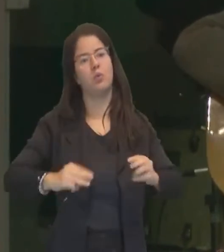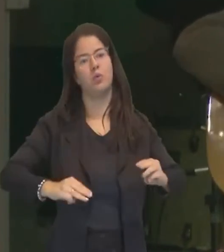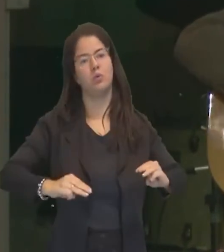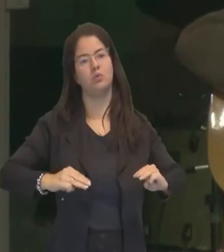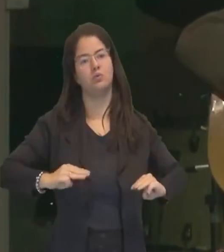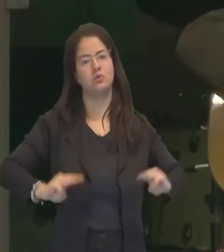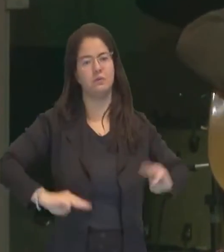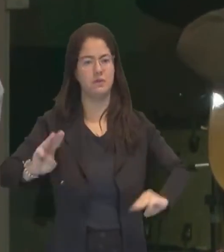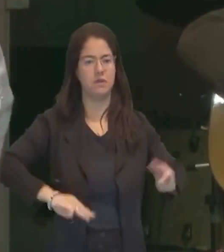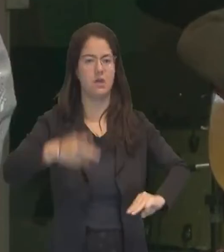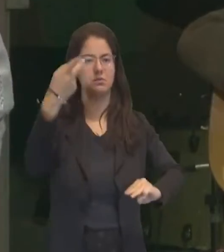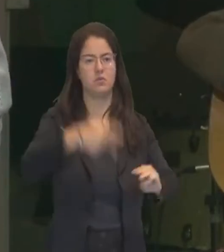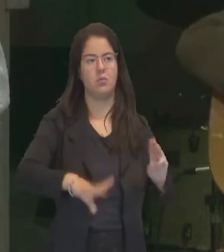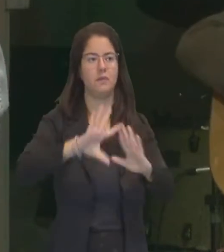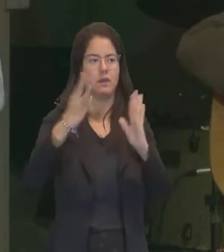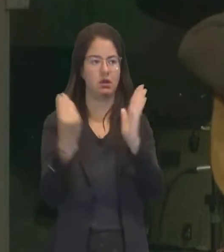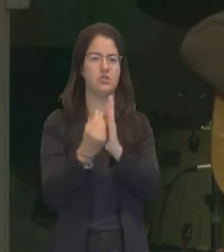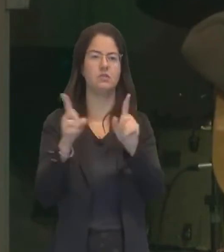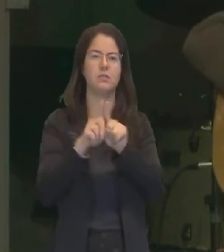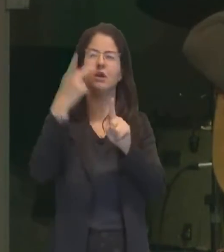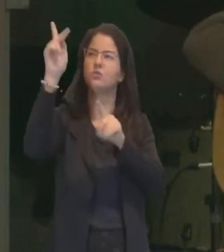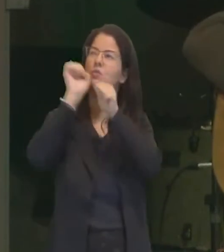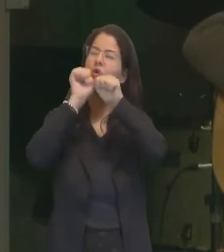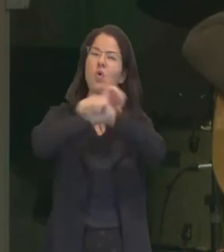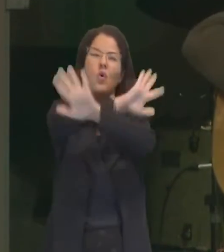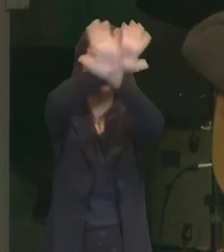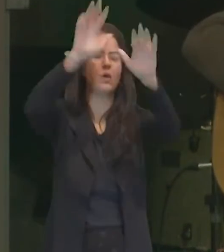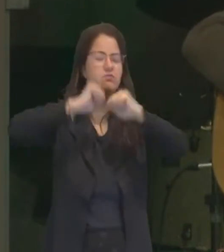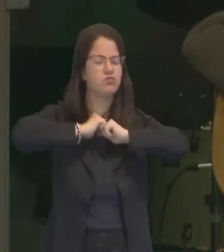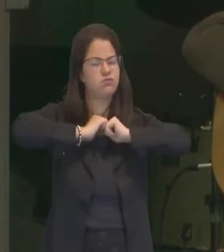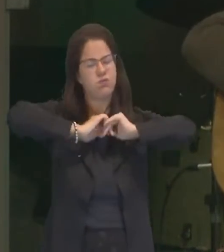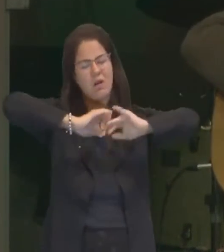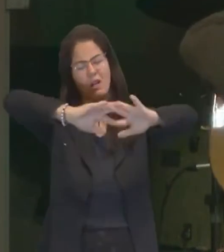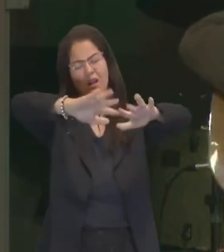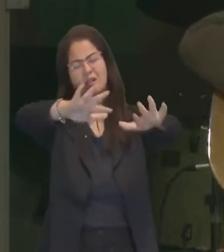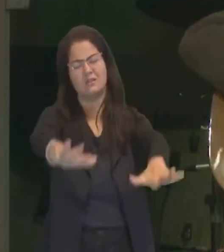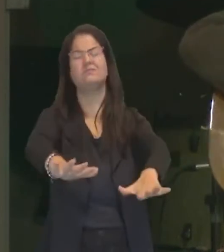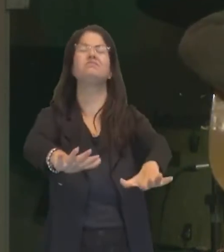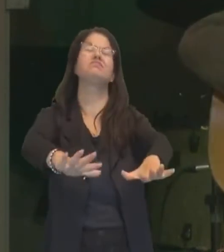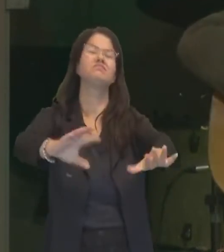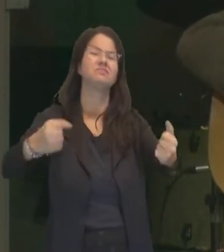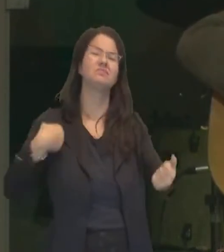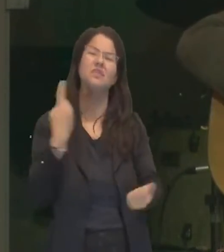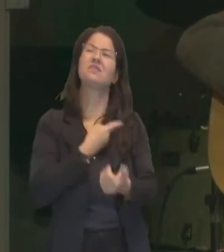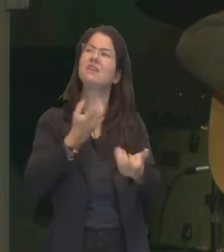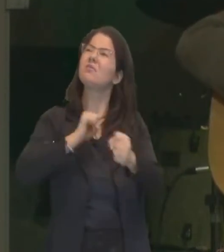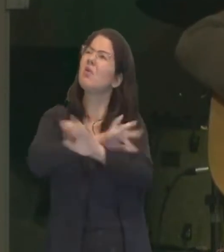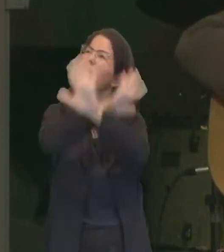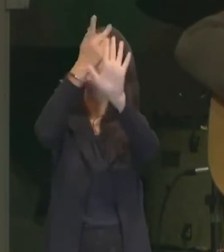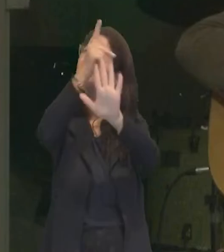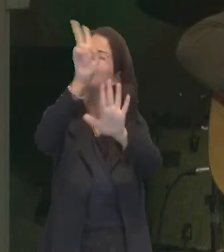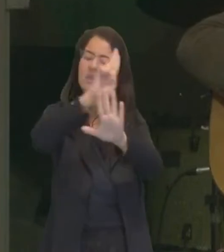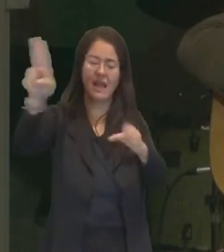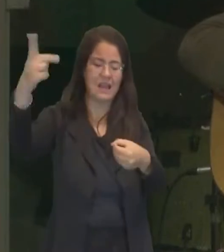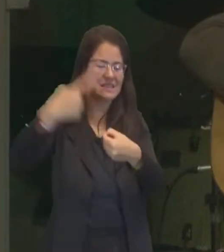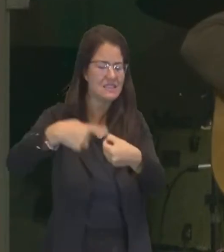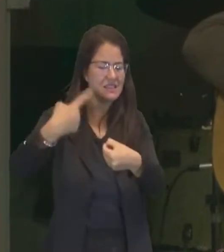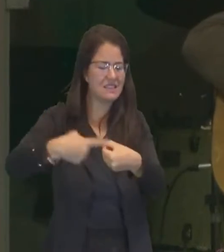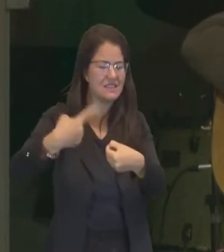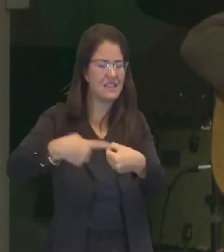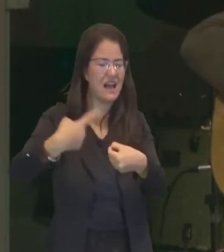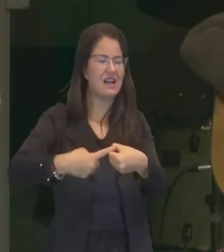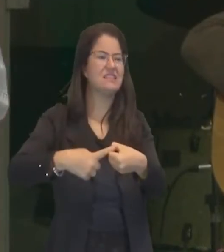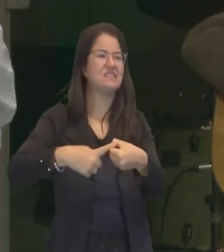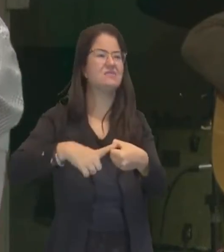dessa igreja, ó Deus, e que a tua glória seja vista aqui, para a glória do teu nome, para que essa cidade seja ganha para